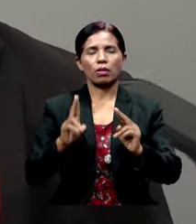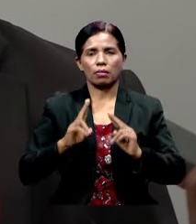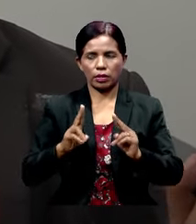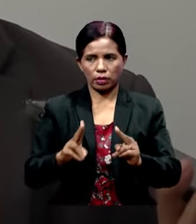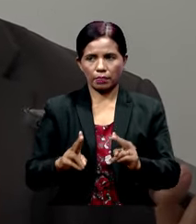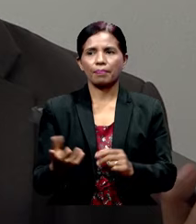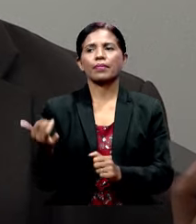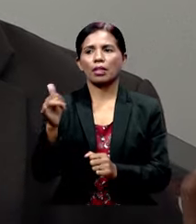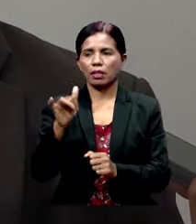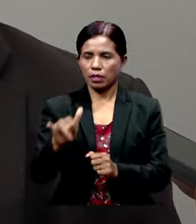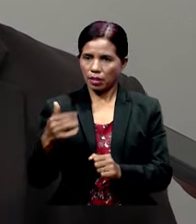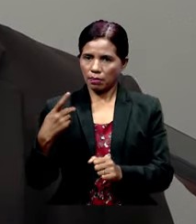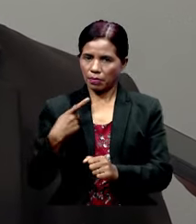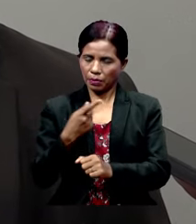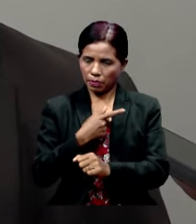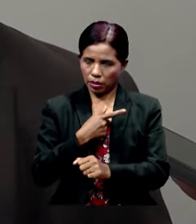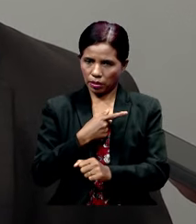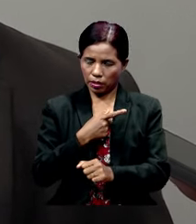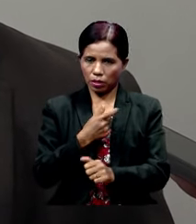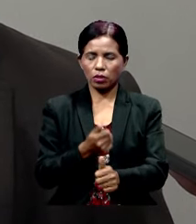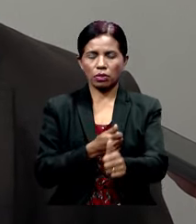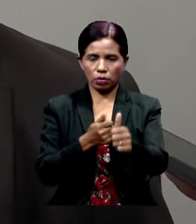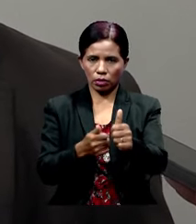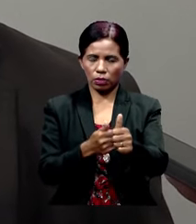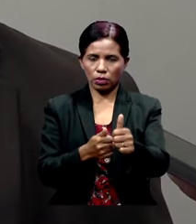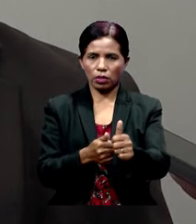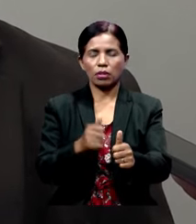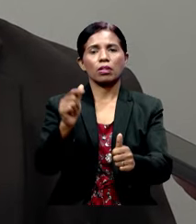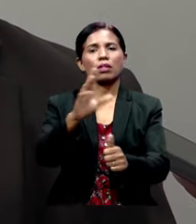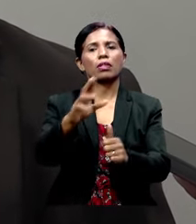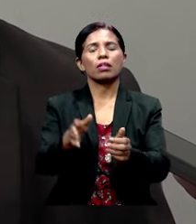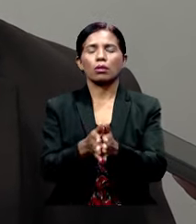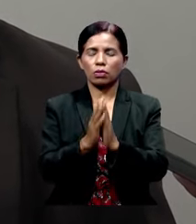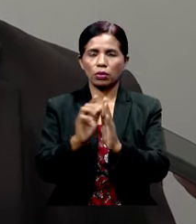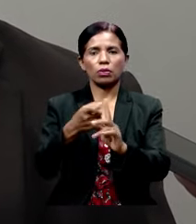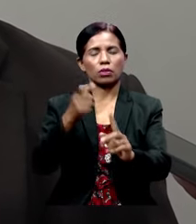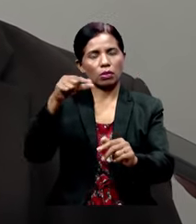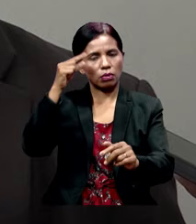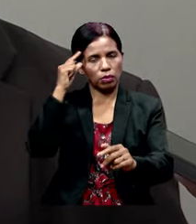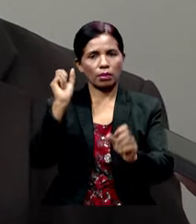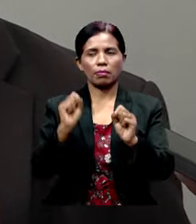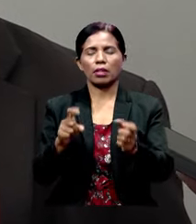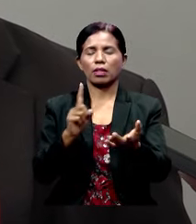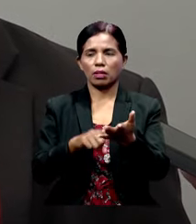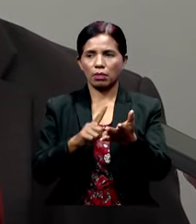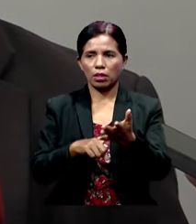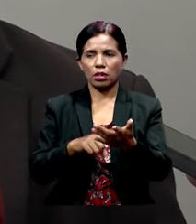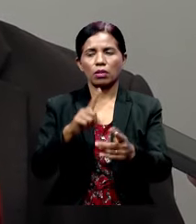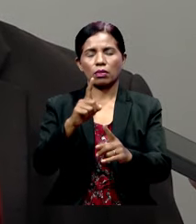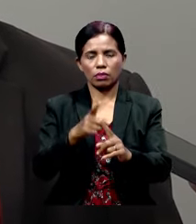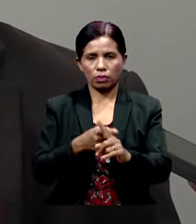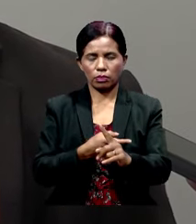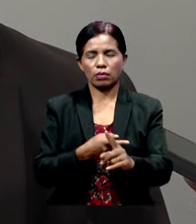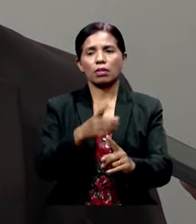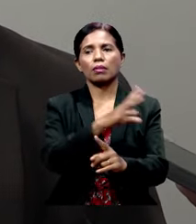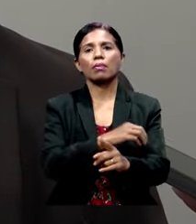se era parlamento cumprir o pedido do governo né, para depois bele debate e a curto prazo o caráter de urgência